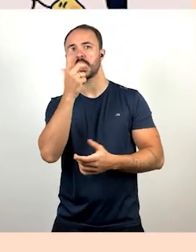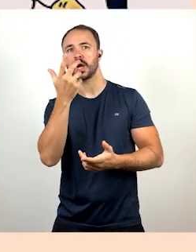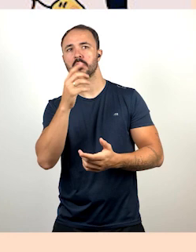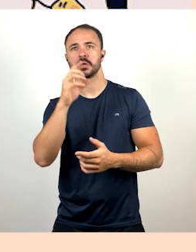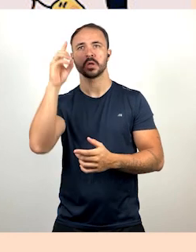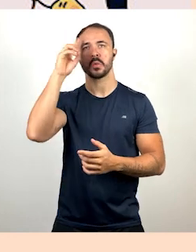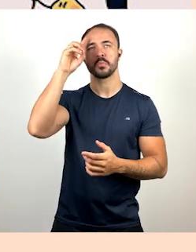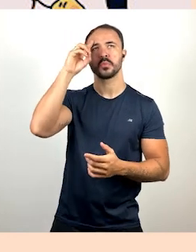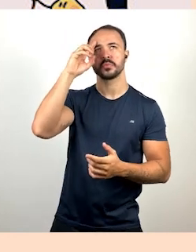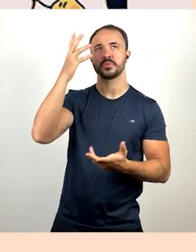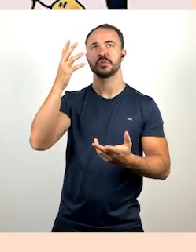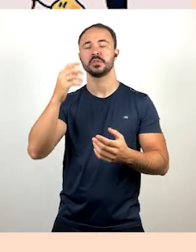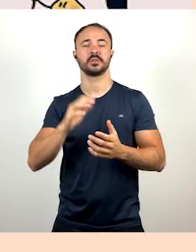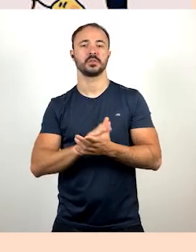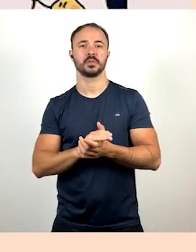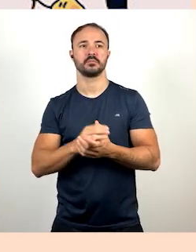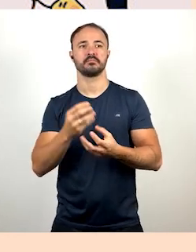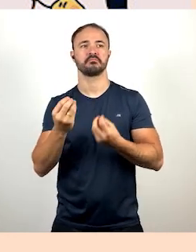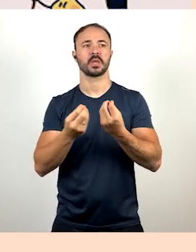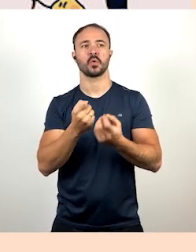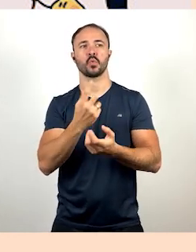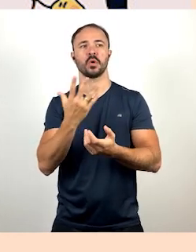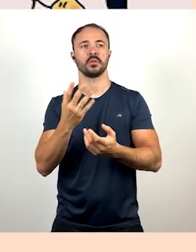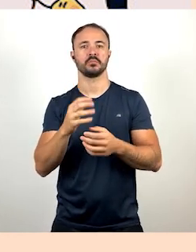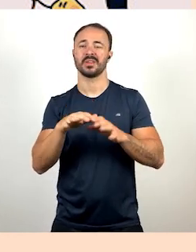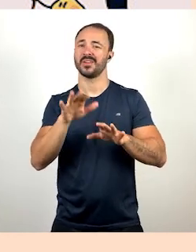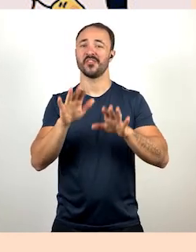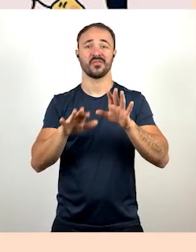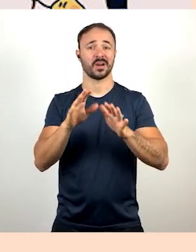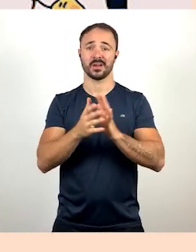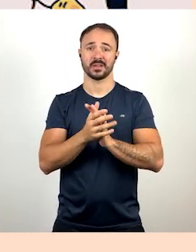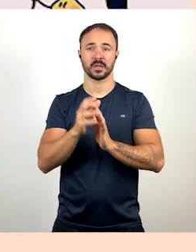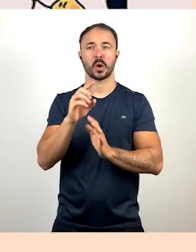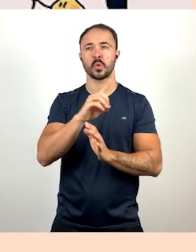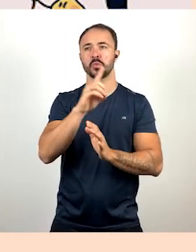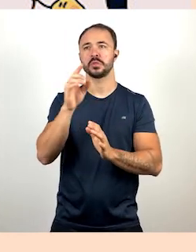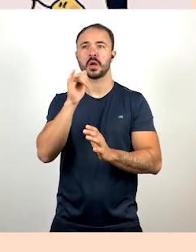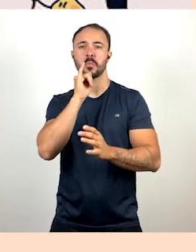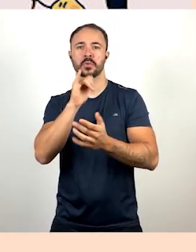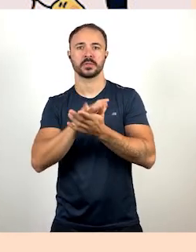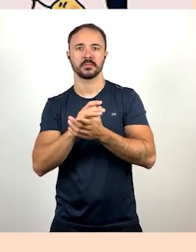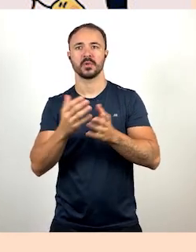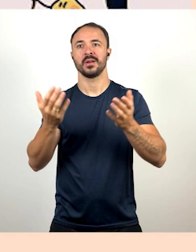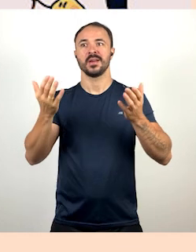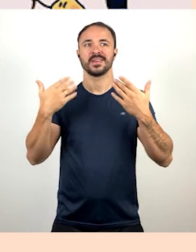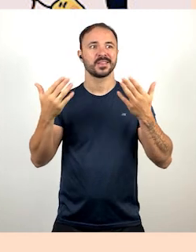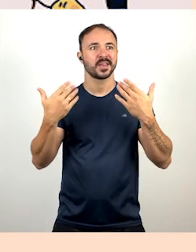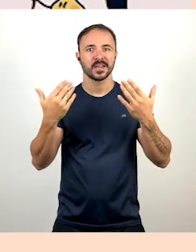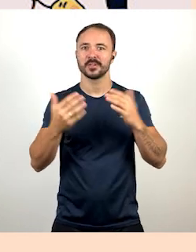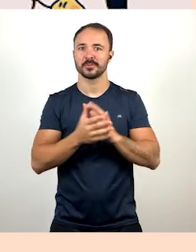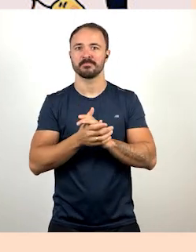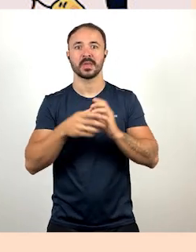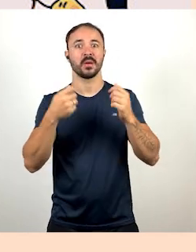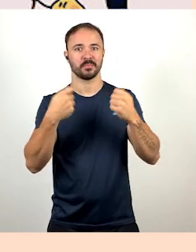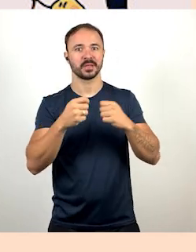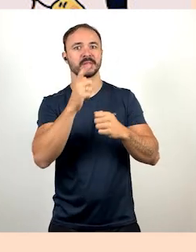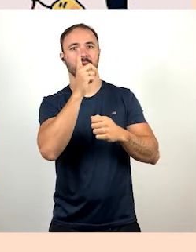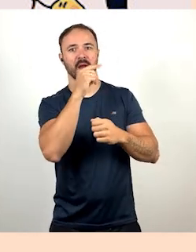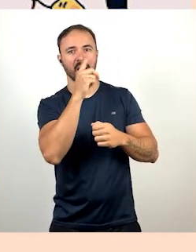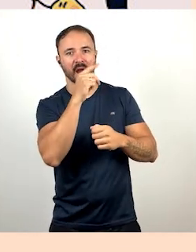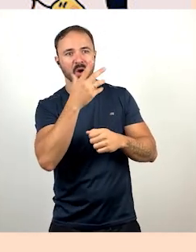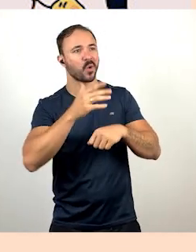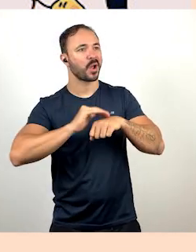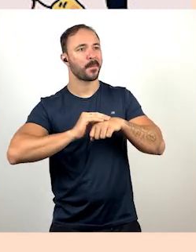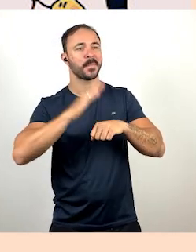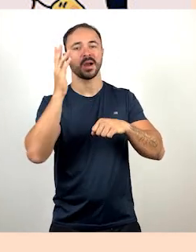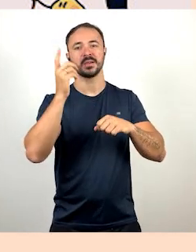do dia e do que nós estamos fazendo. Se for um dia muito quente, precisamos de mais água, porque nós transpiramos